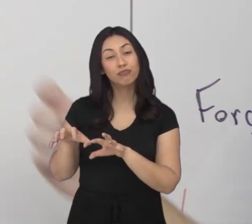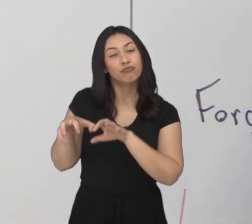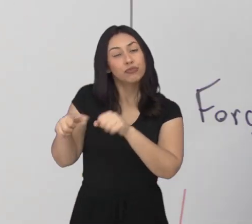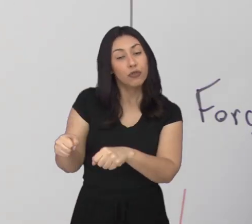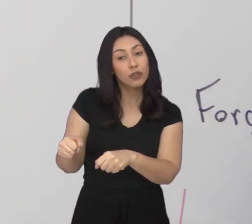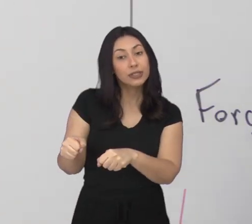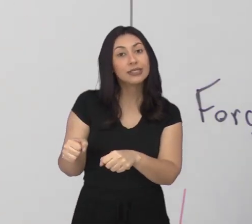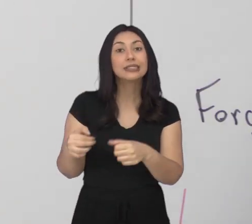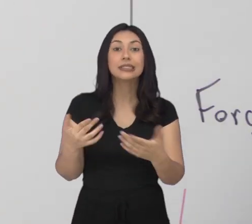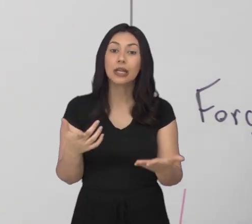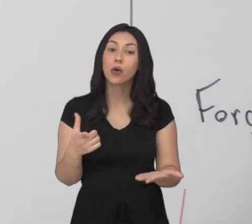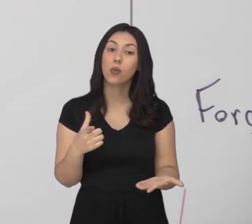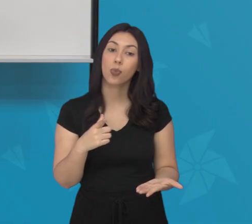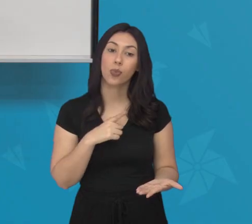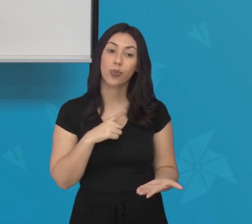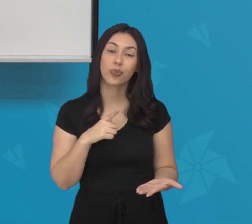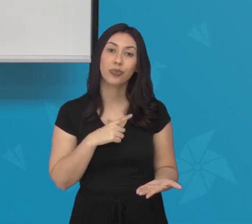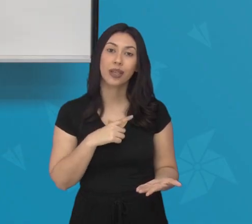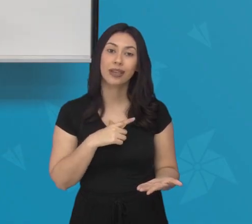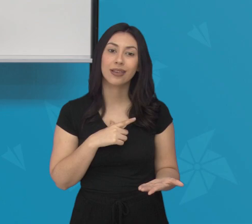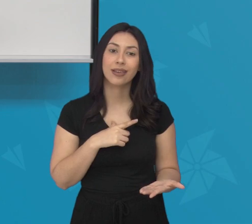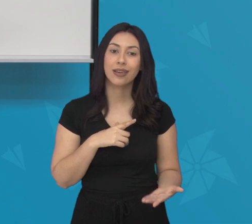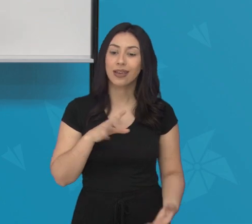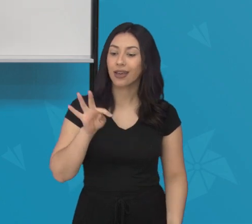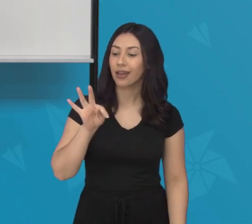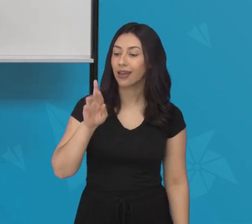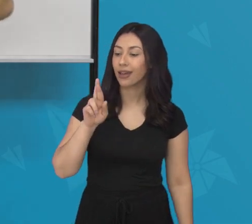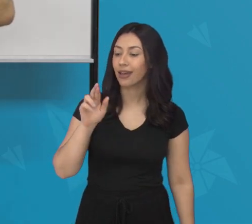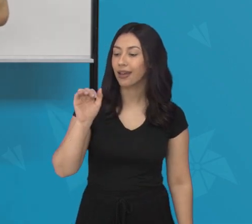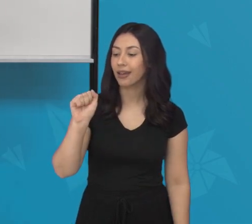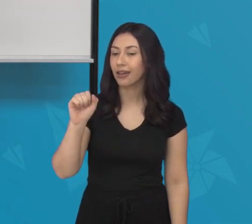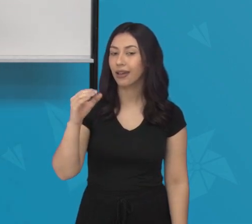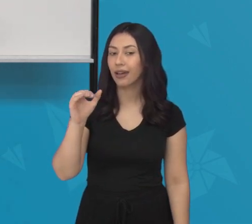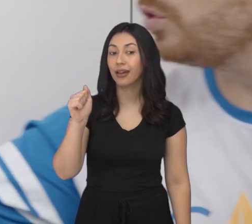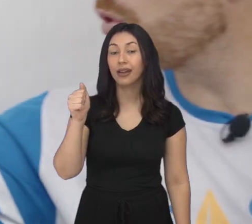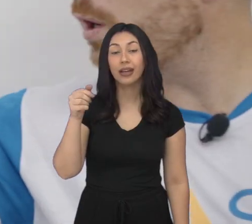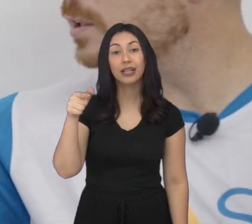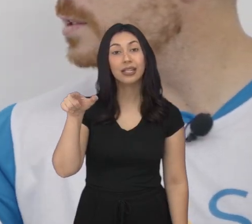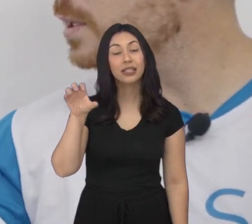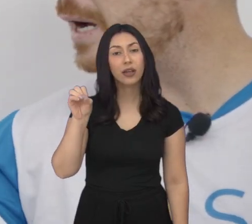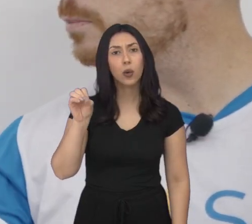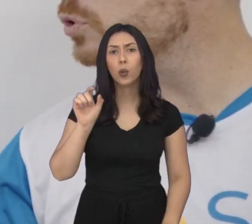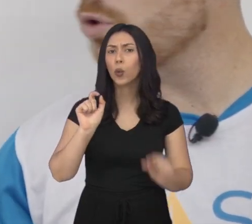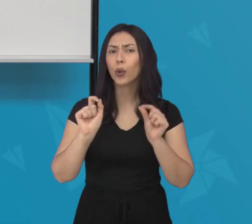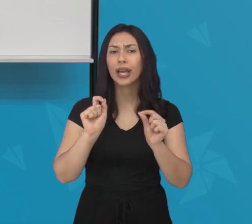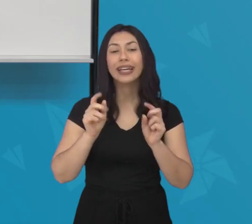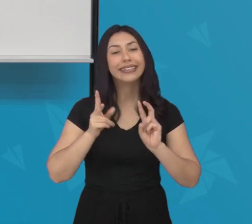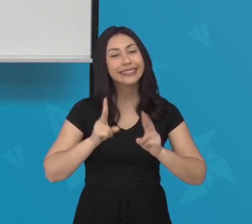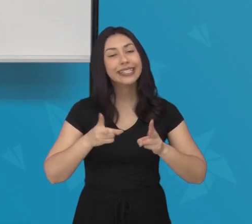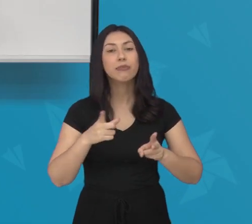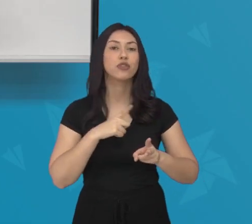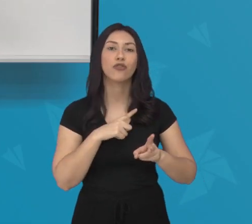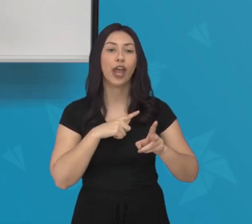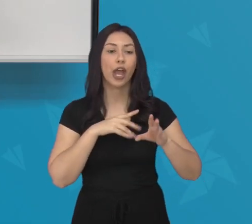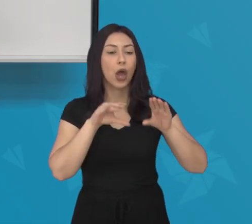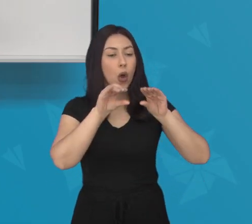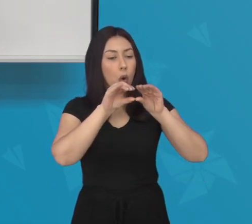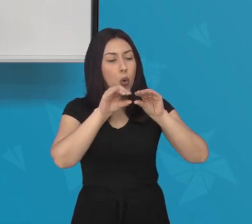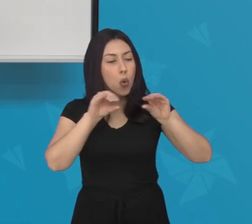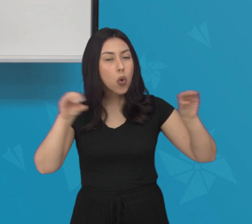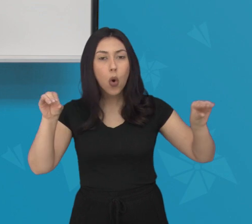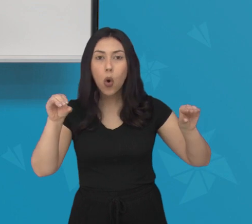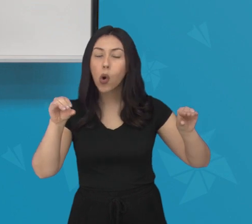de tração. Força de tração não tem erro, não tem muito o que inventar. Sempre que houver cordas, cabos ou correntes,